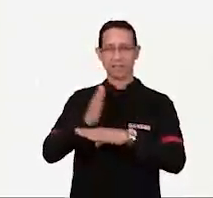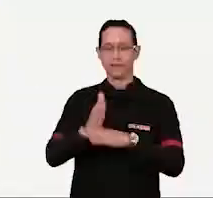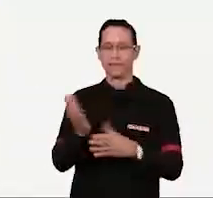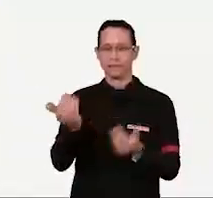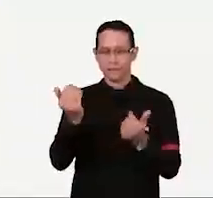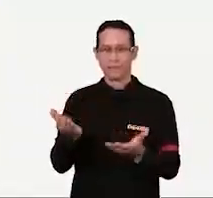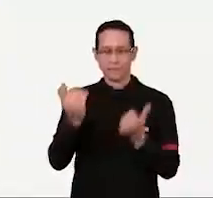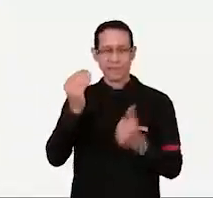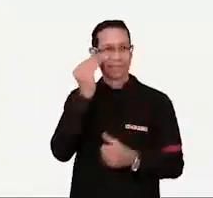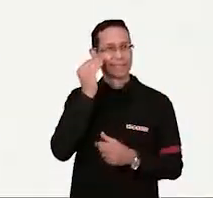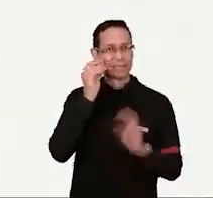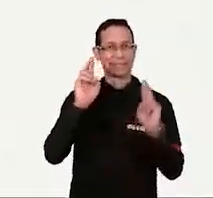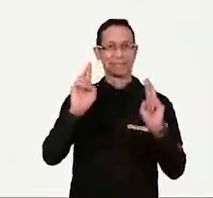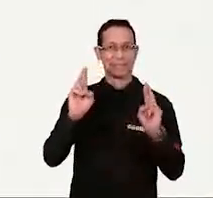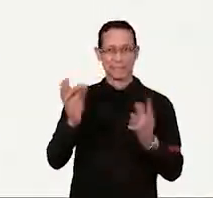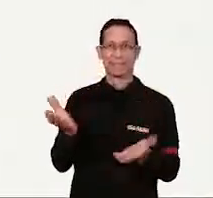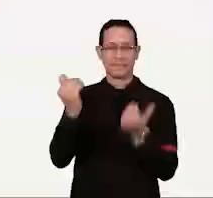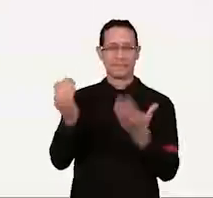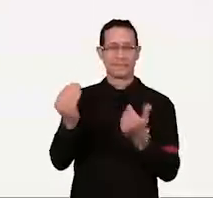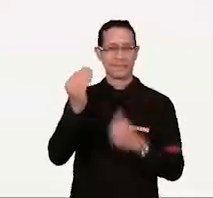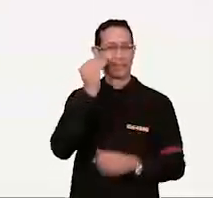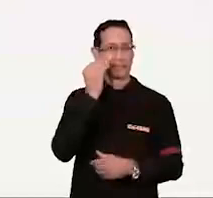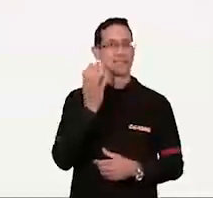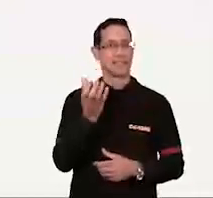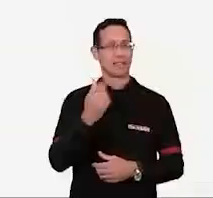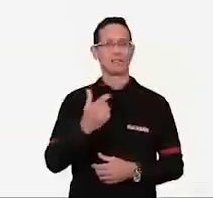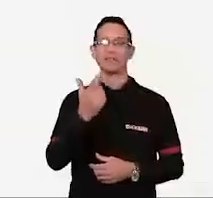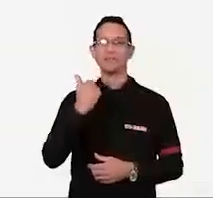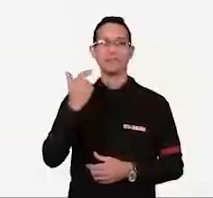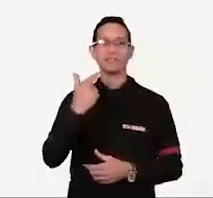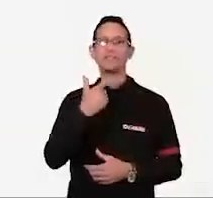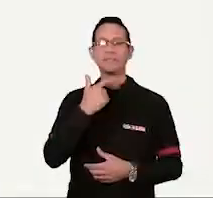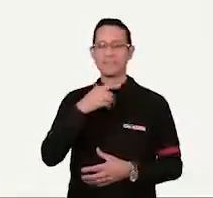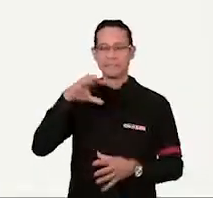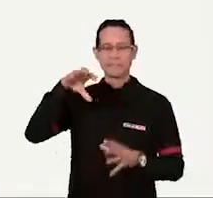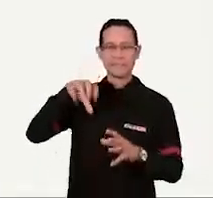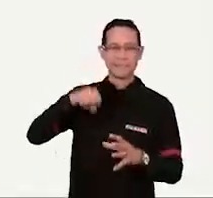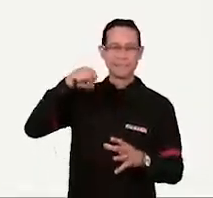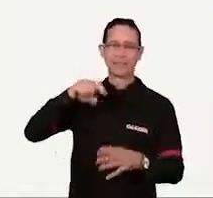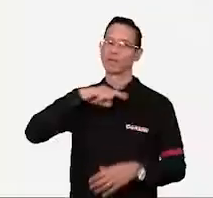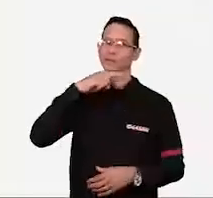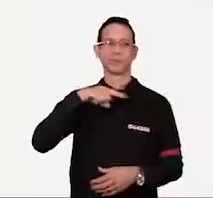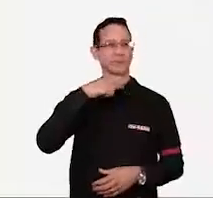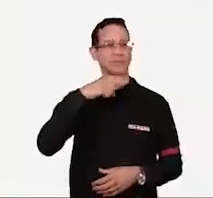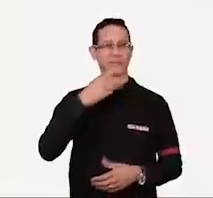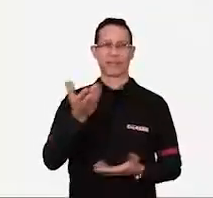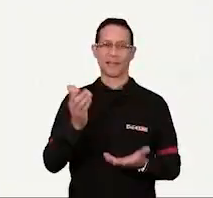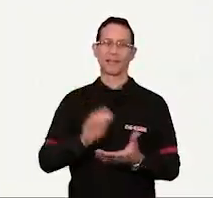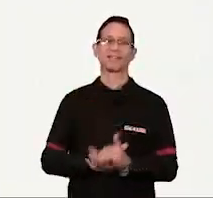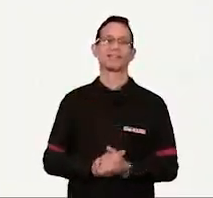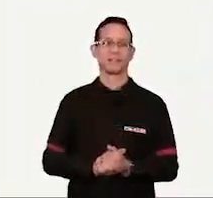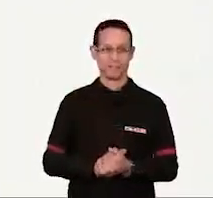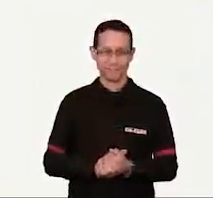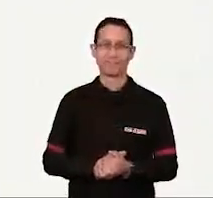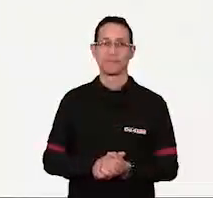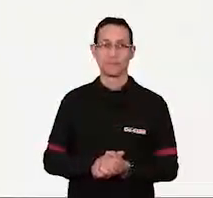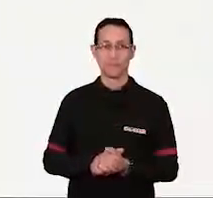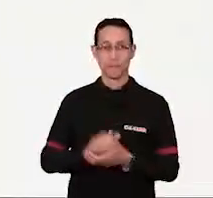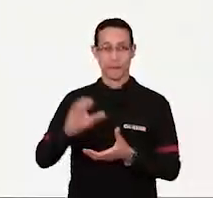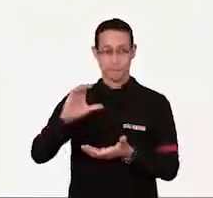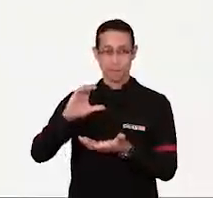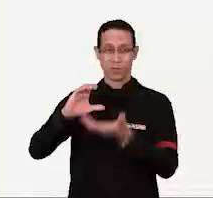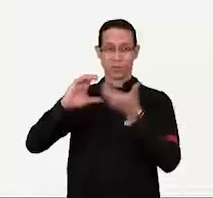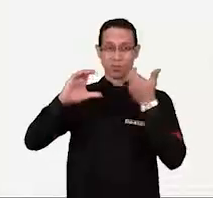né? Parece, né, que eles falam, dá vontade de você enfiar a mão, mas não dá, isso está super ampliado. E a hora que você remove